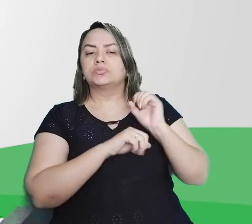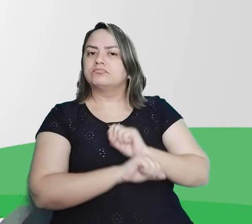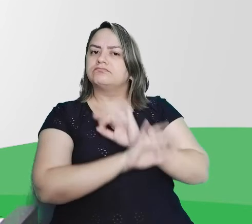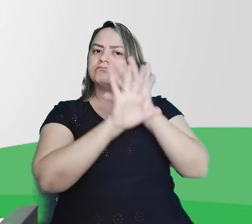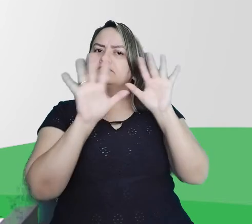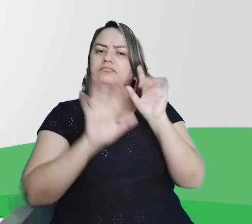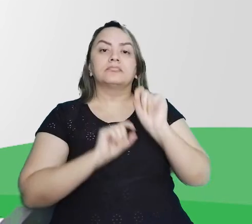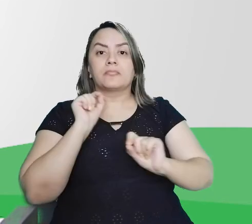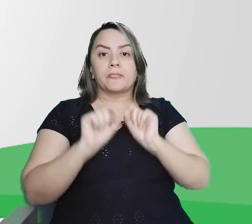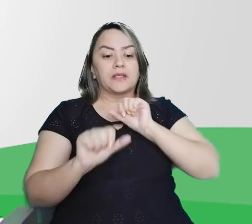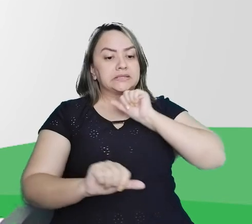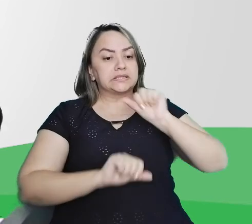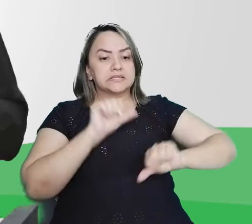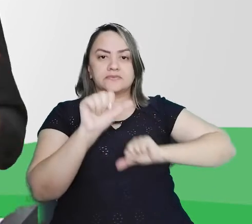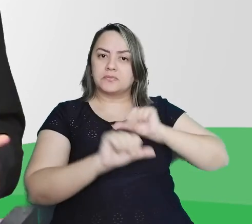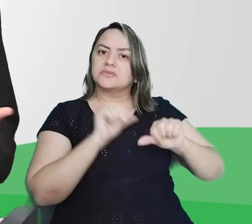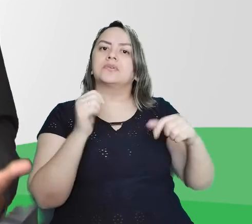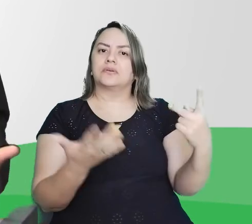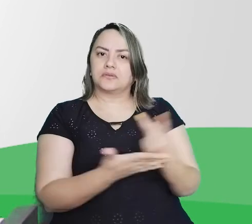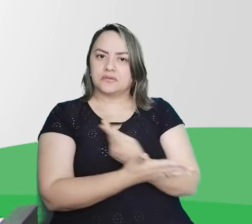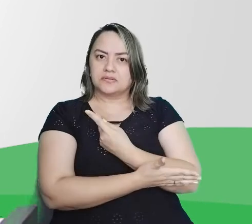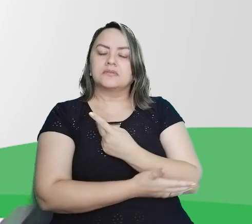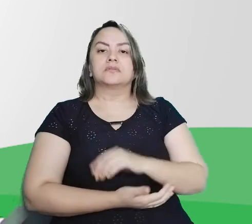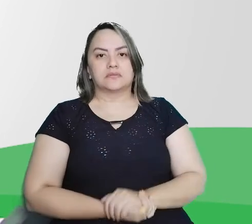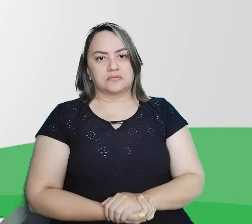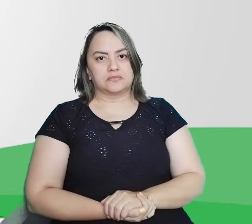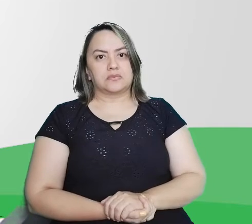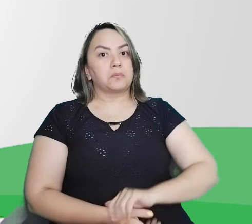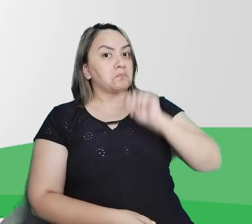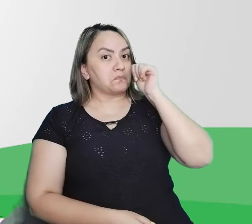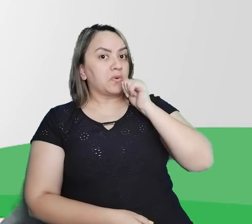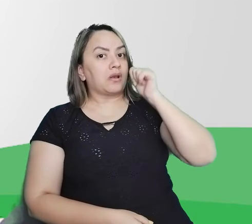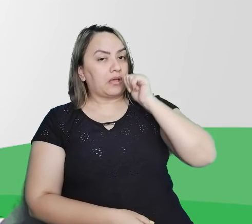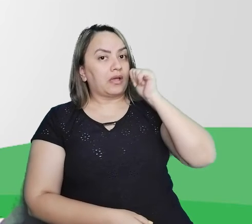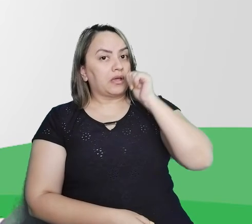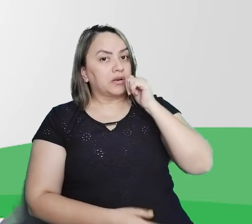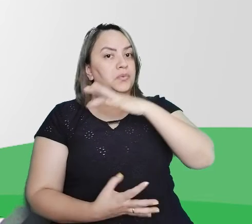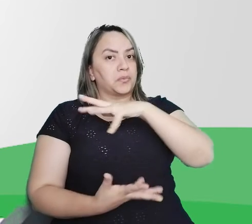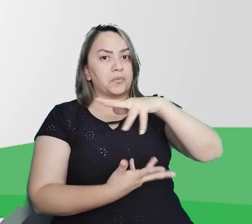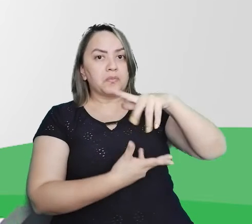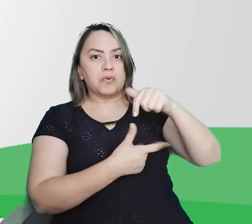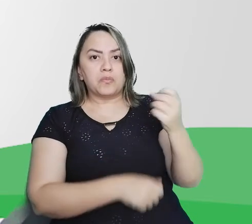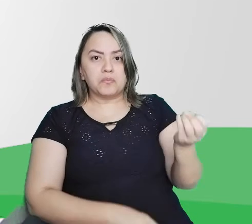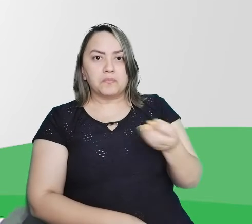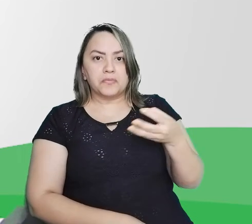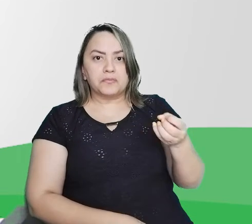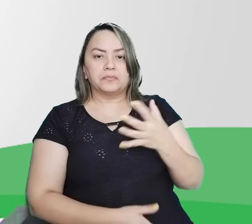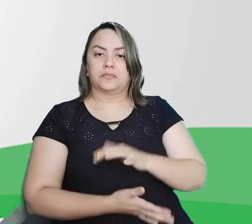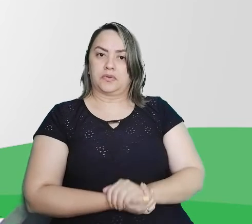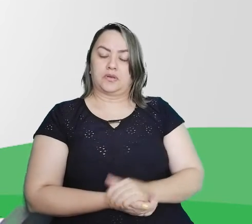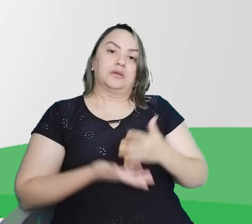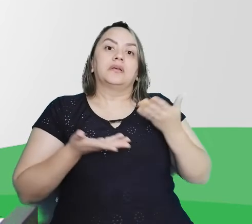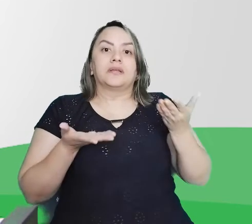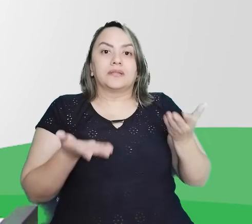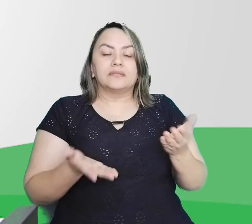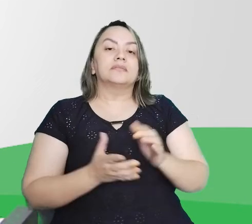transformação que ocorreu em relação à posição das mulheres no mundo moderno. O significado da fofoca pode